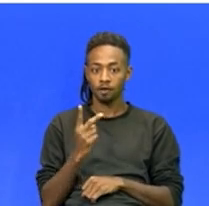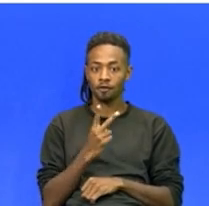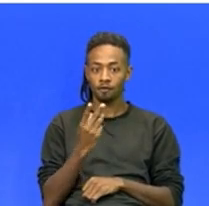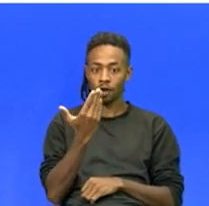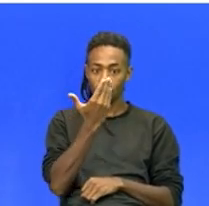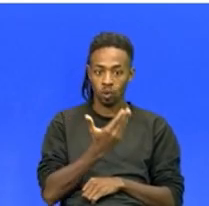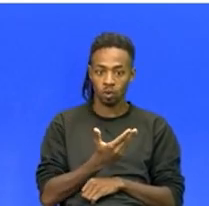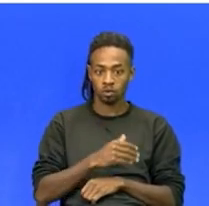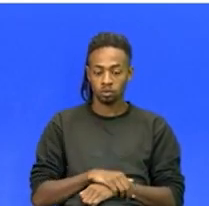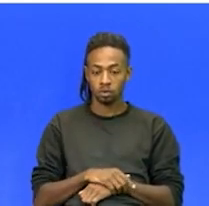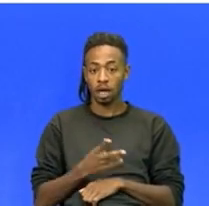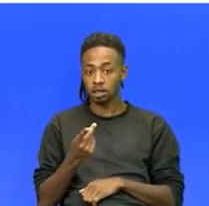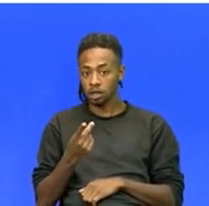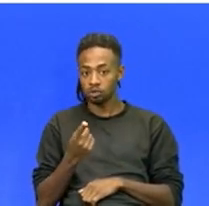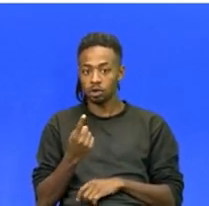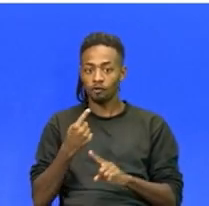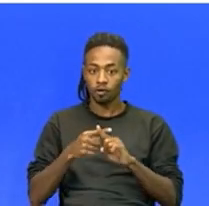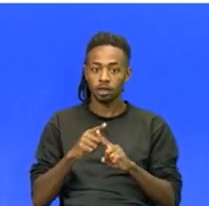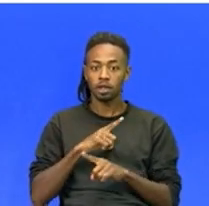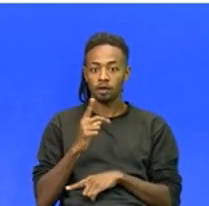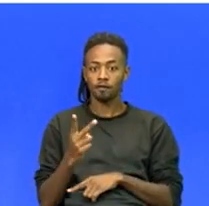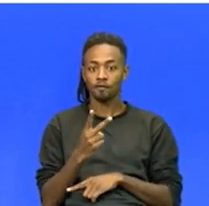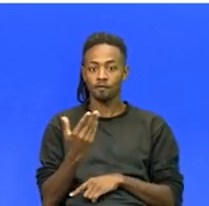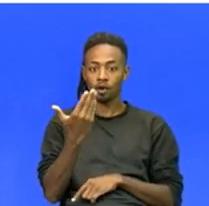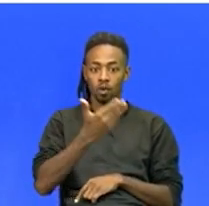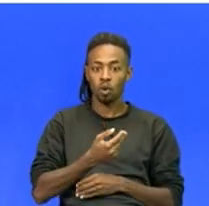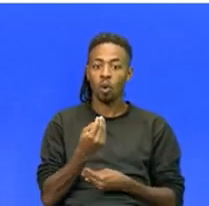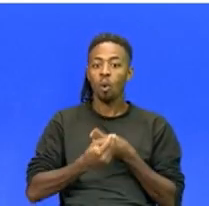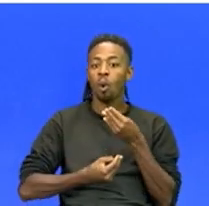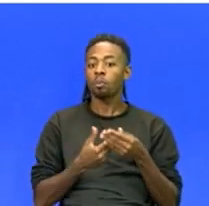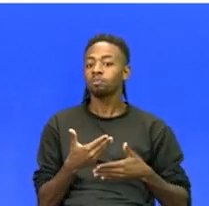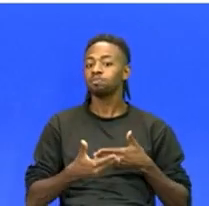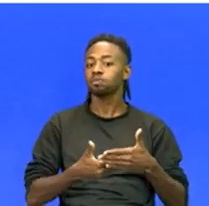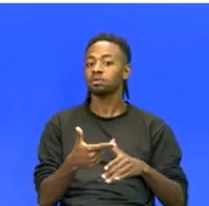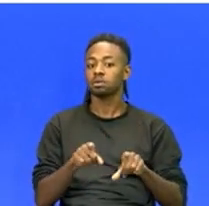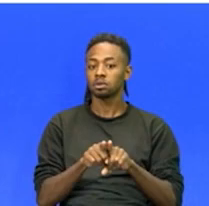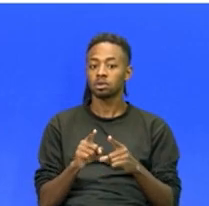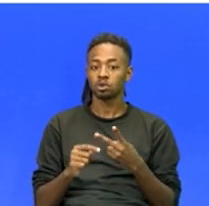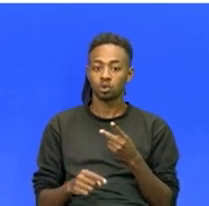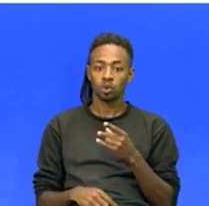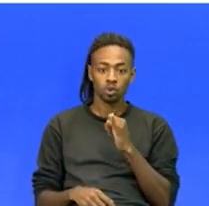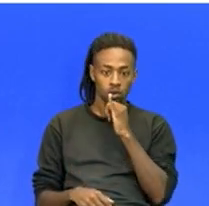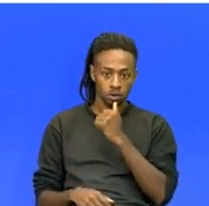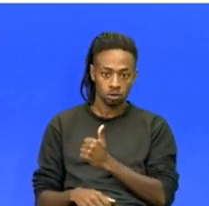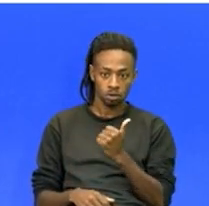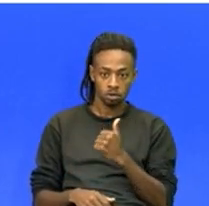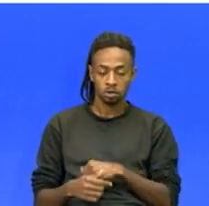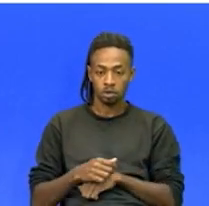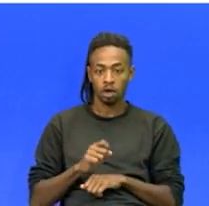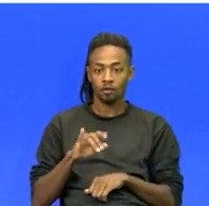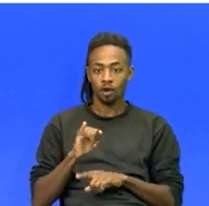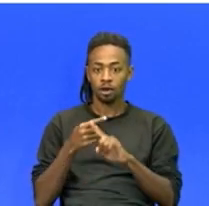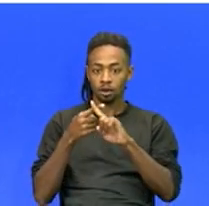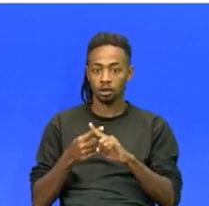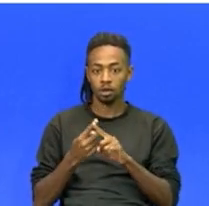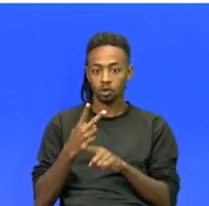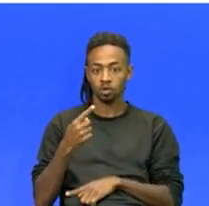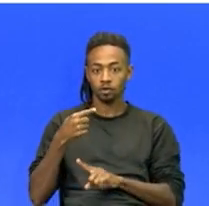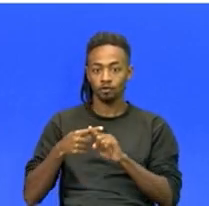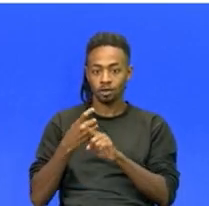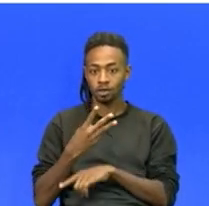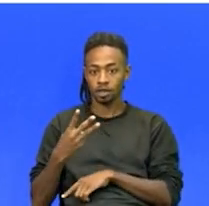valor. Eu derivo a segunda vez, eu tenho esse valor. Como é que funciona, então? O 2 daqui sai multiplicando, 2 vezes